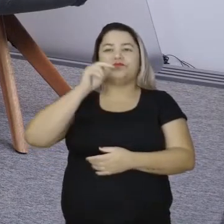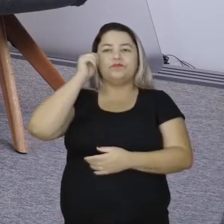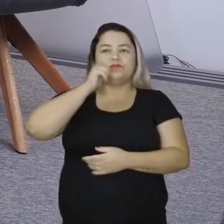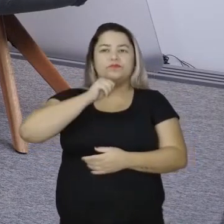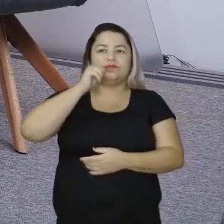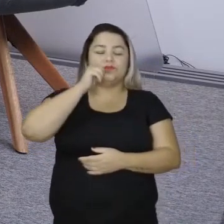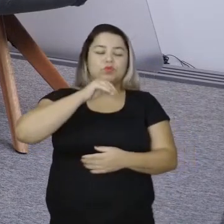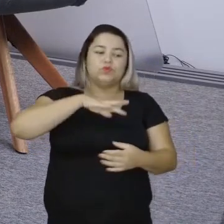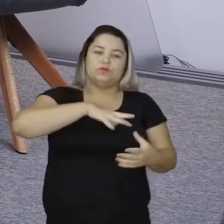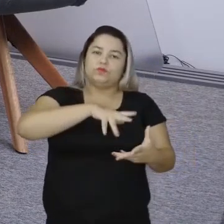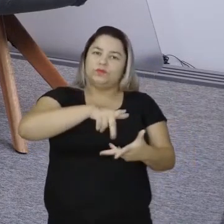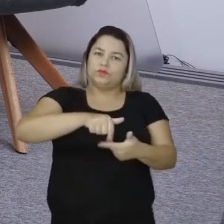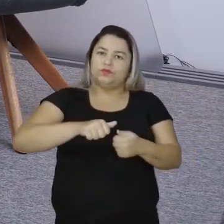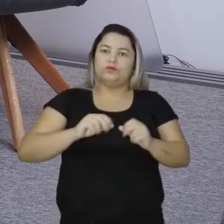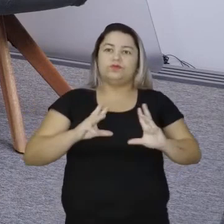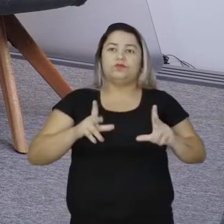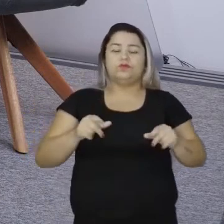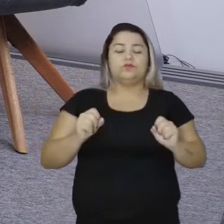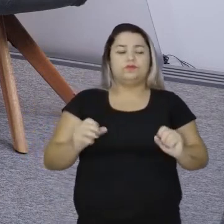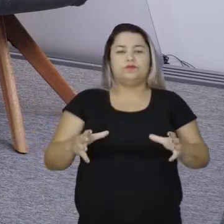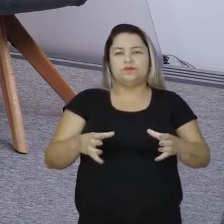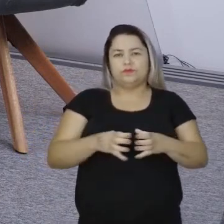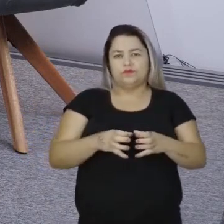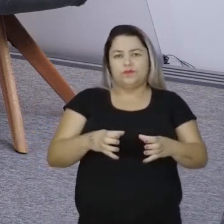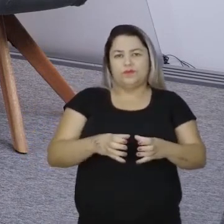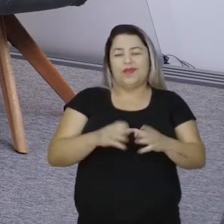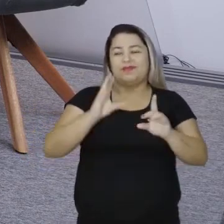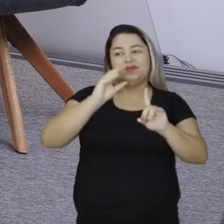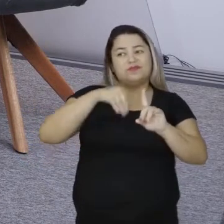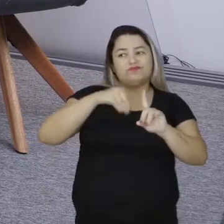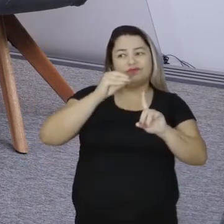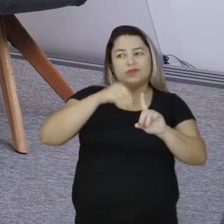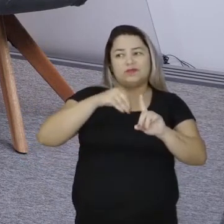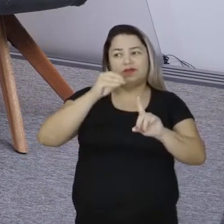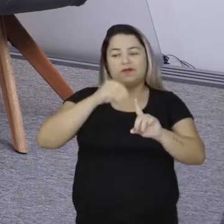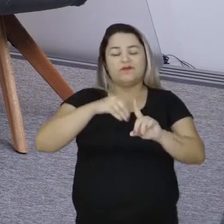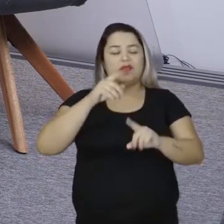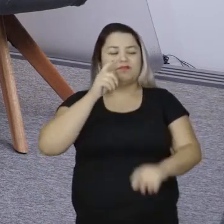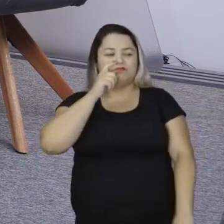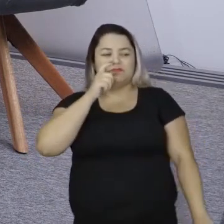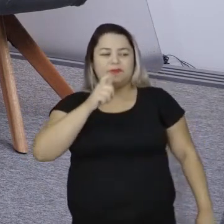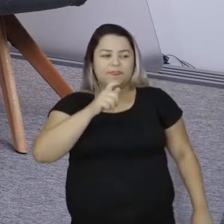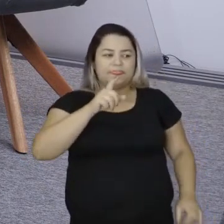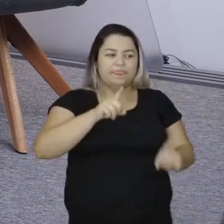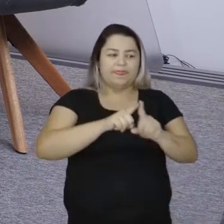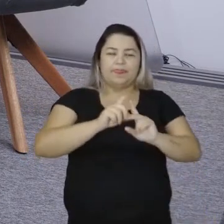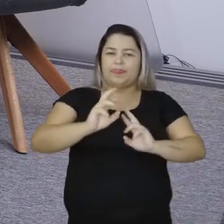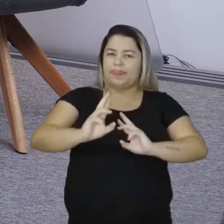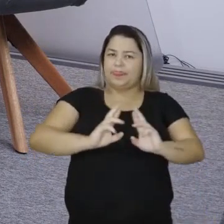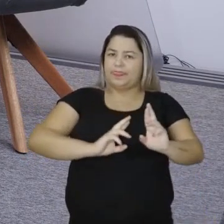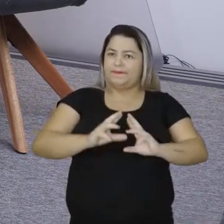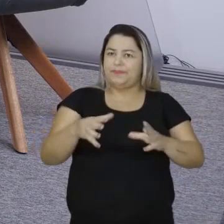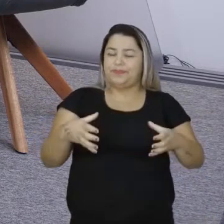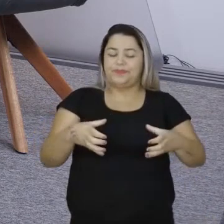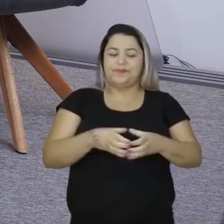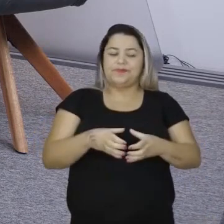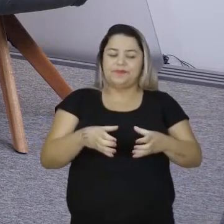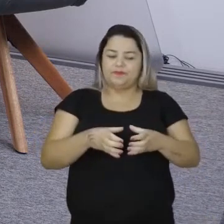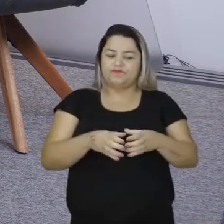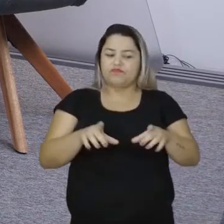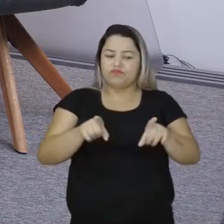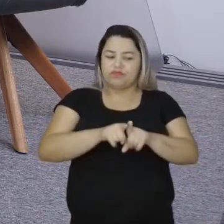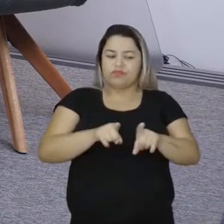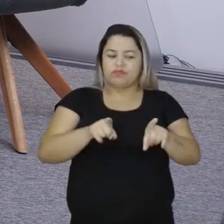mulheres no mundo inteiro, mas há grupos que são mais vulneráveis e é interessante essa relação, são justamente grupos que também